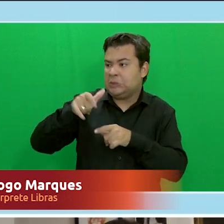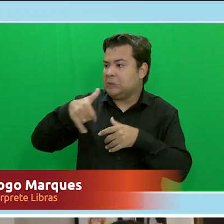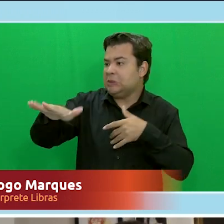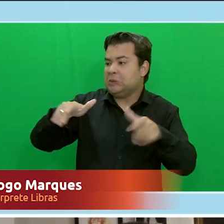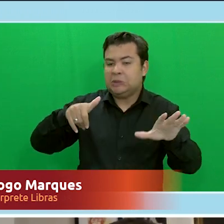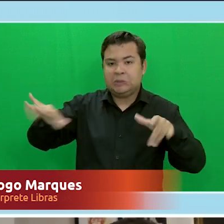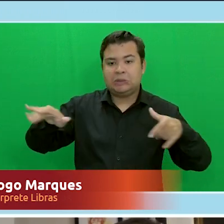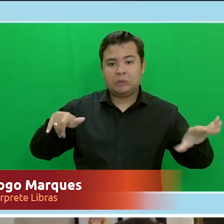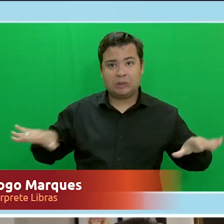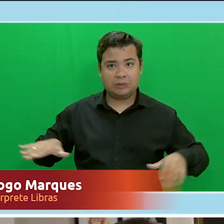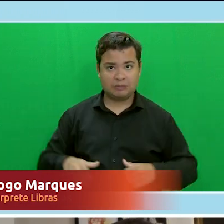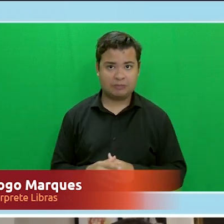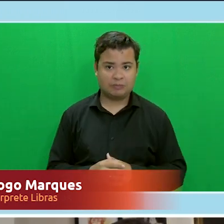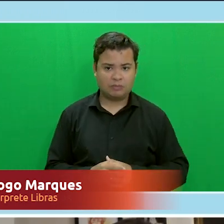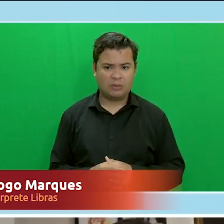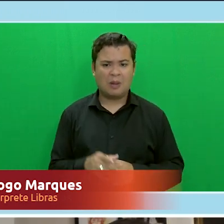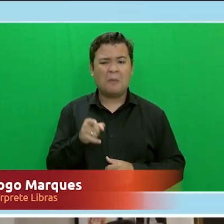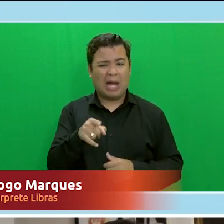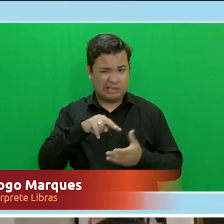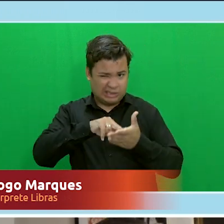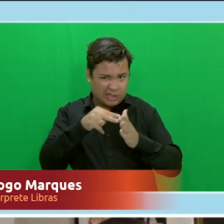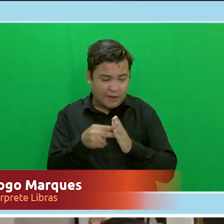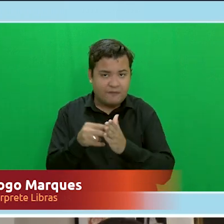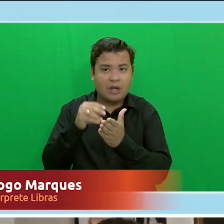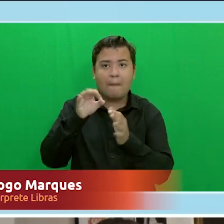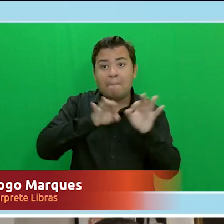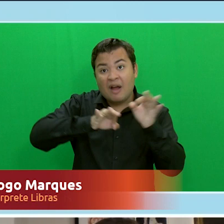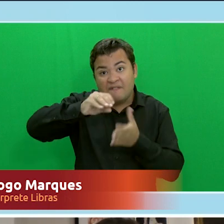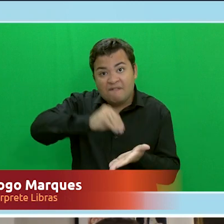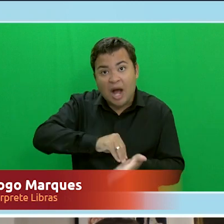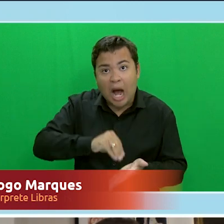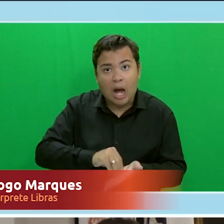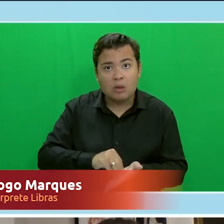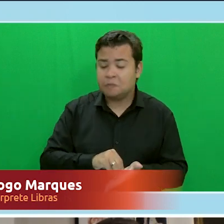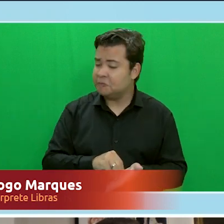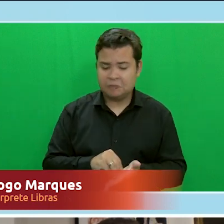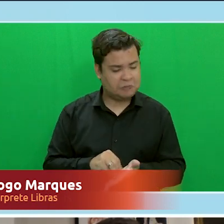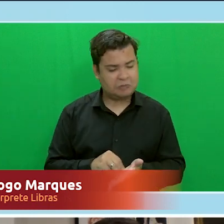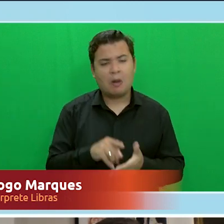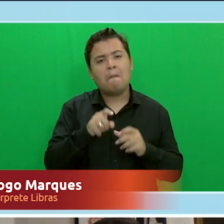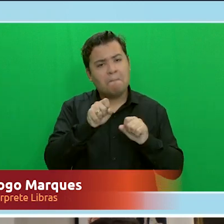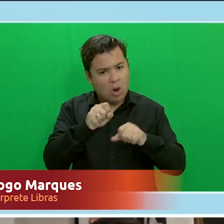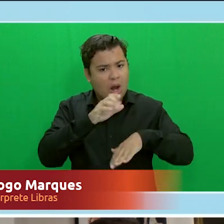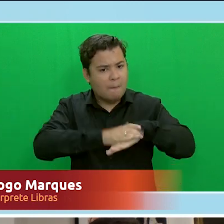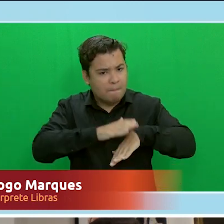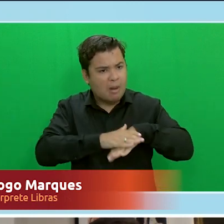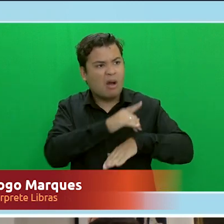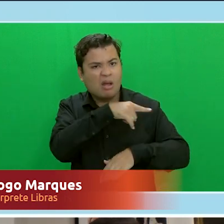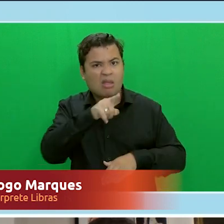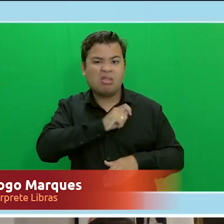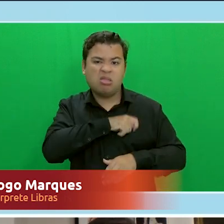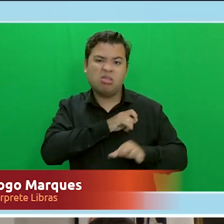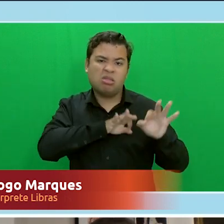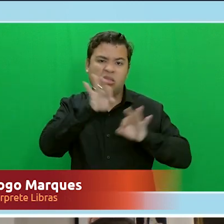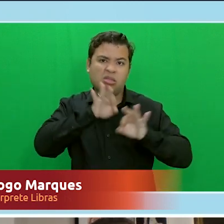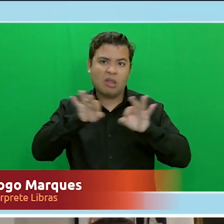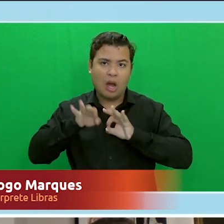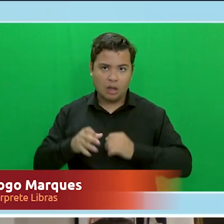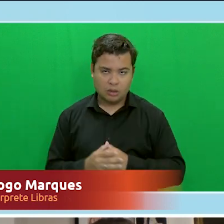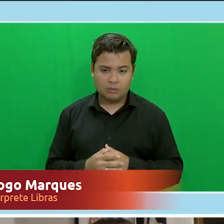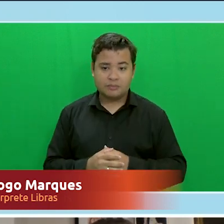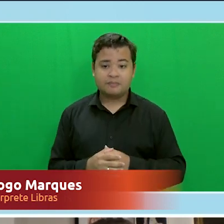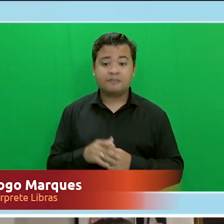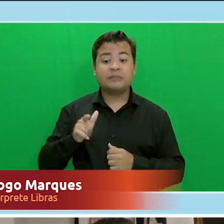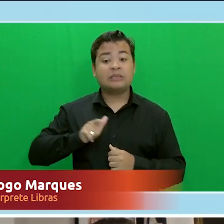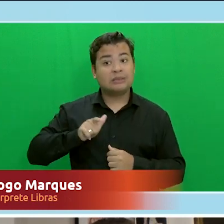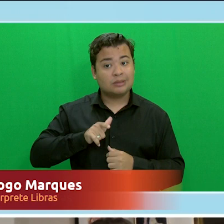cidade. E nem sempre, Camila, isso é falta de planejamento. Isso pode ser planejado também, né? Então,